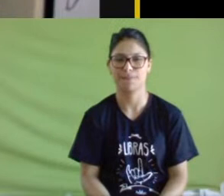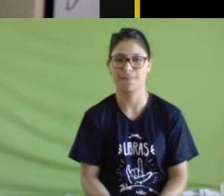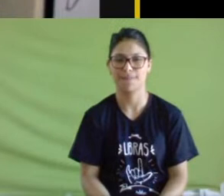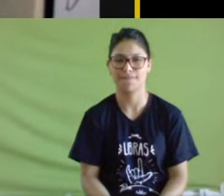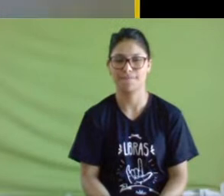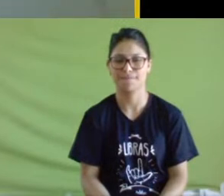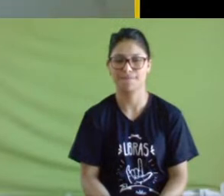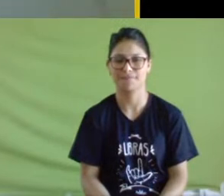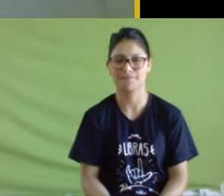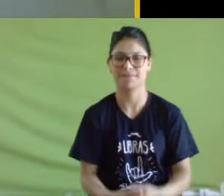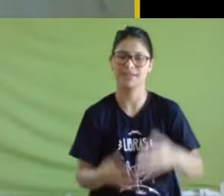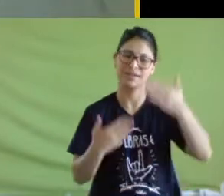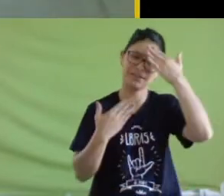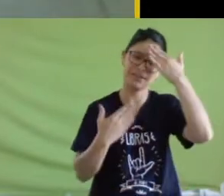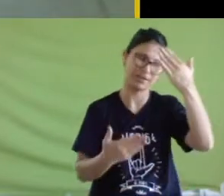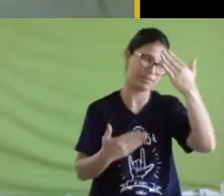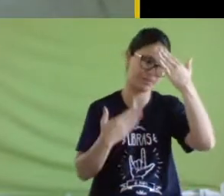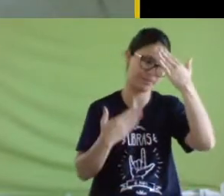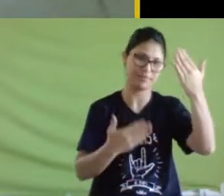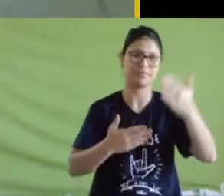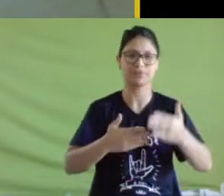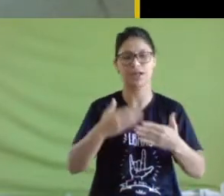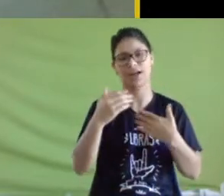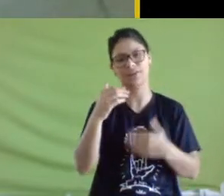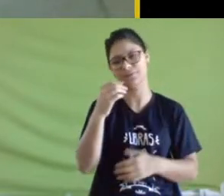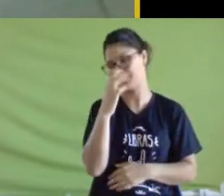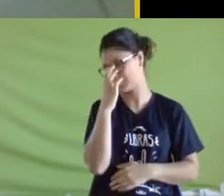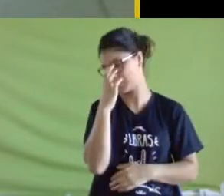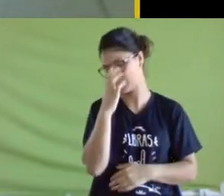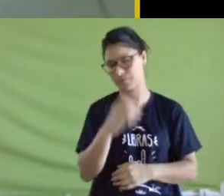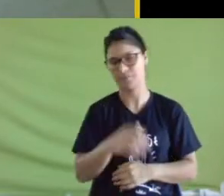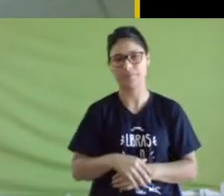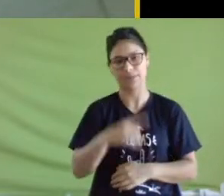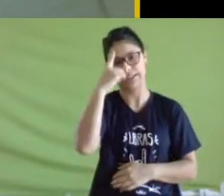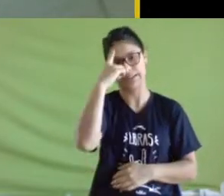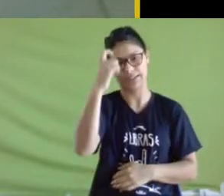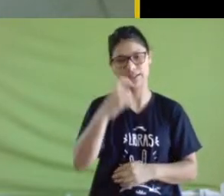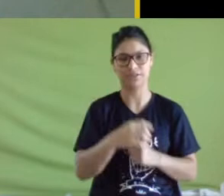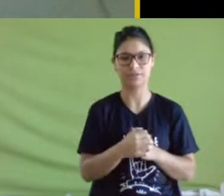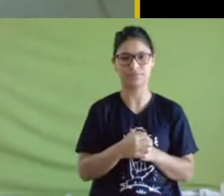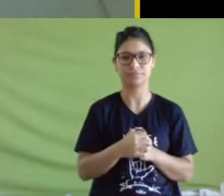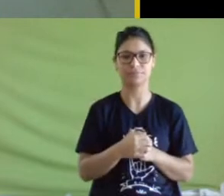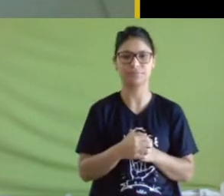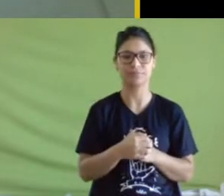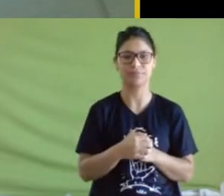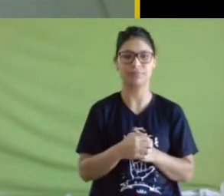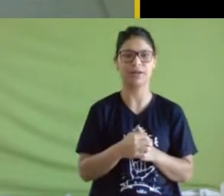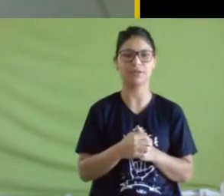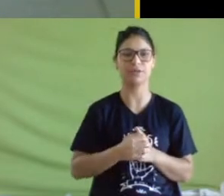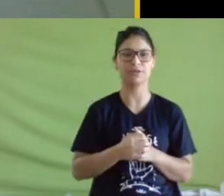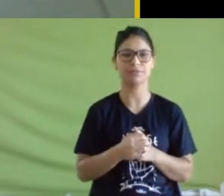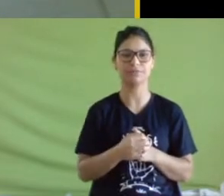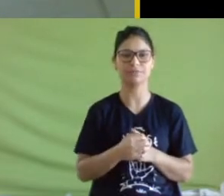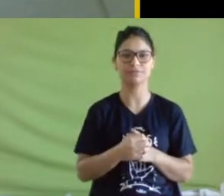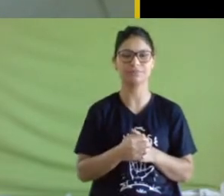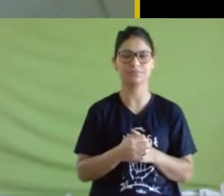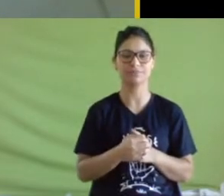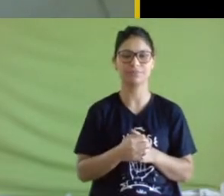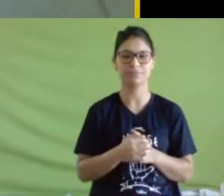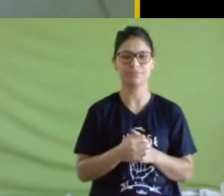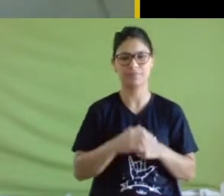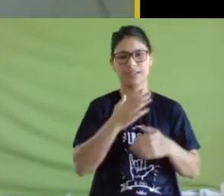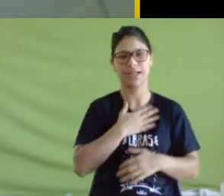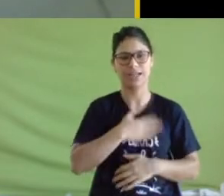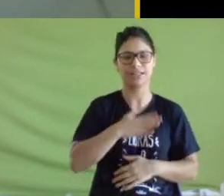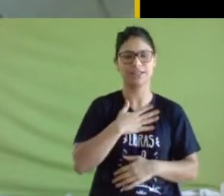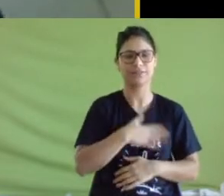uma vez, né, uma fala maravilhosa, né, extremamente instrutiva, ao mesmo tempo